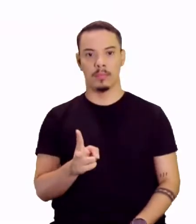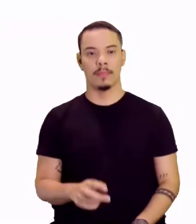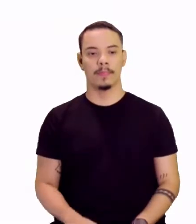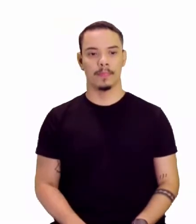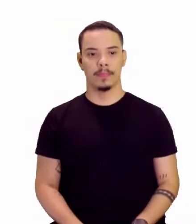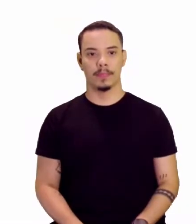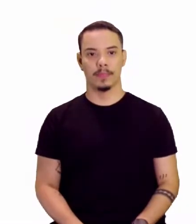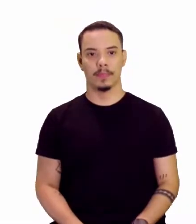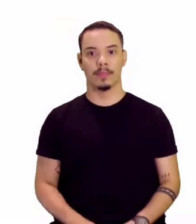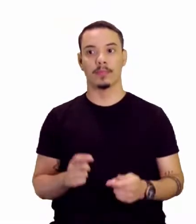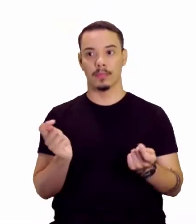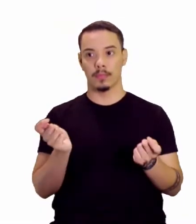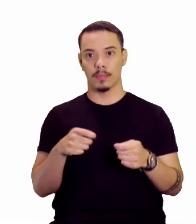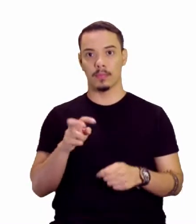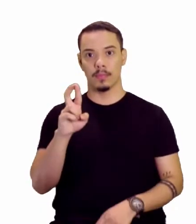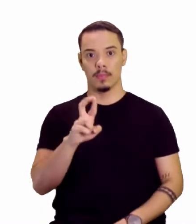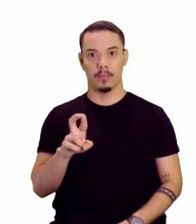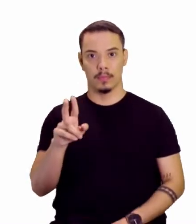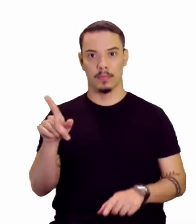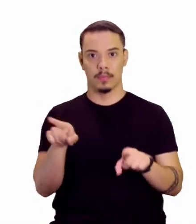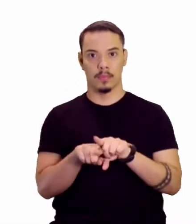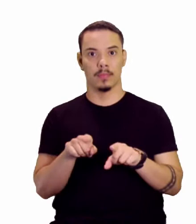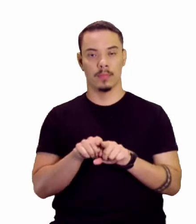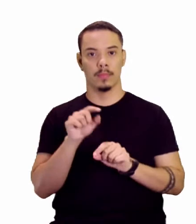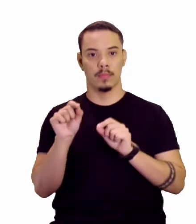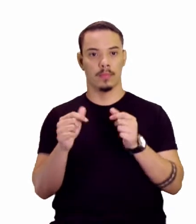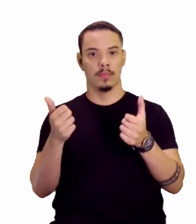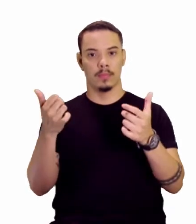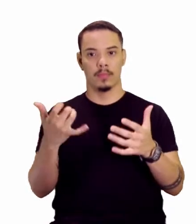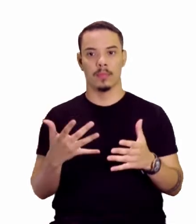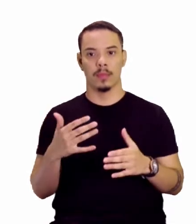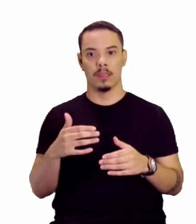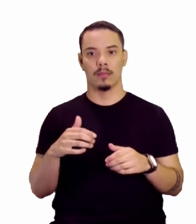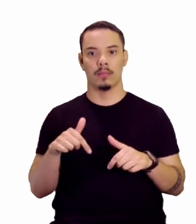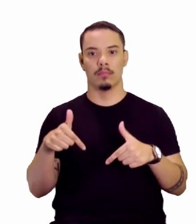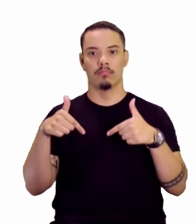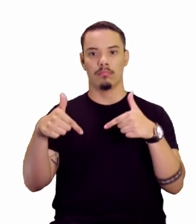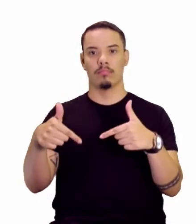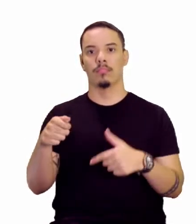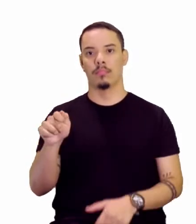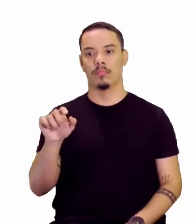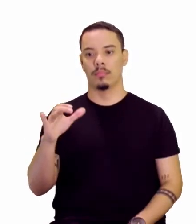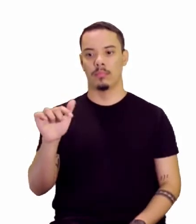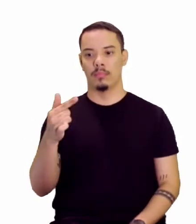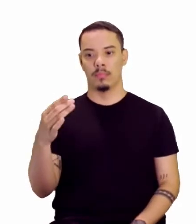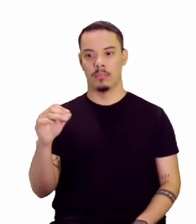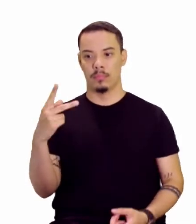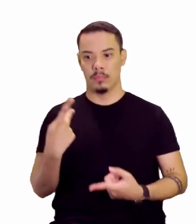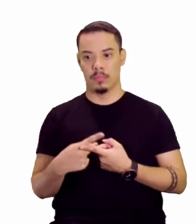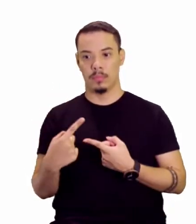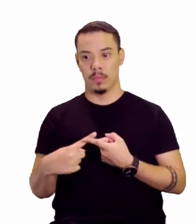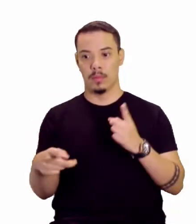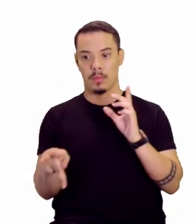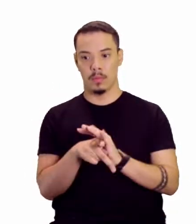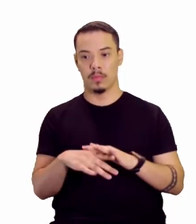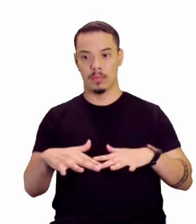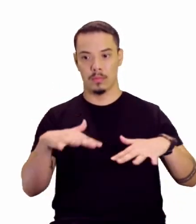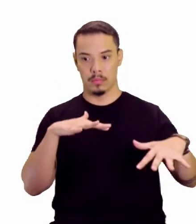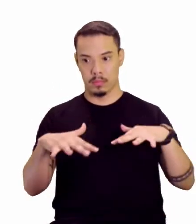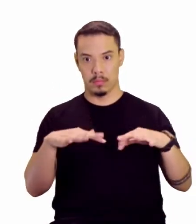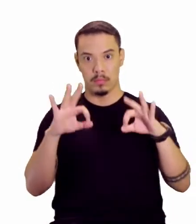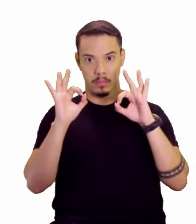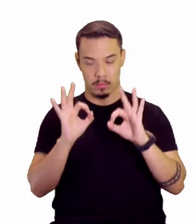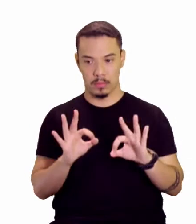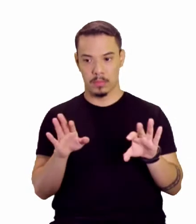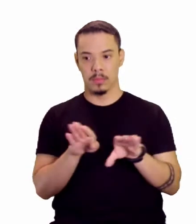só. Podemos observar aqui que o que chamamos de ação da gravidade, então aqui para o nosso movimento é a ação da gravidade, certo?